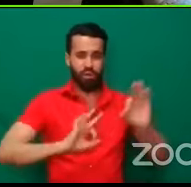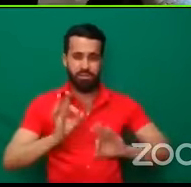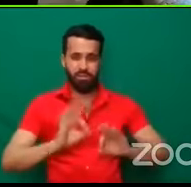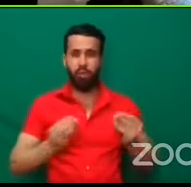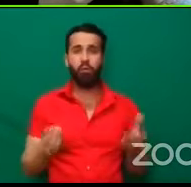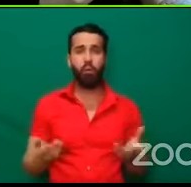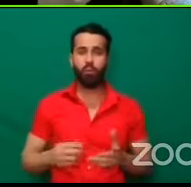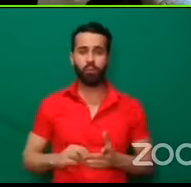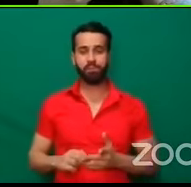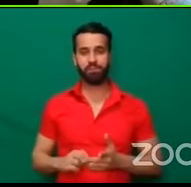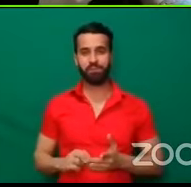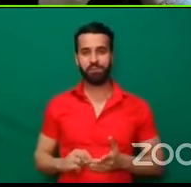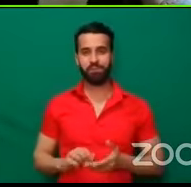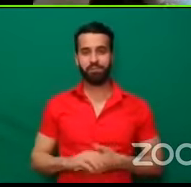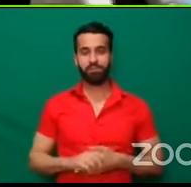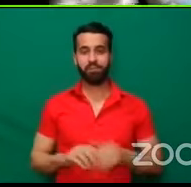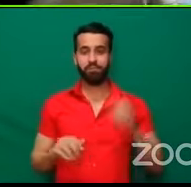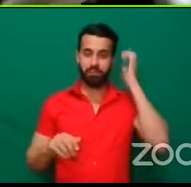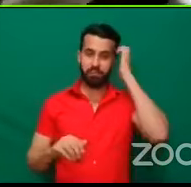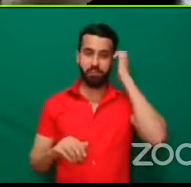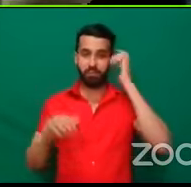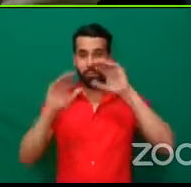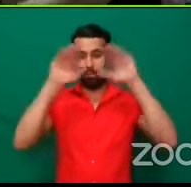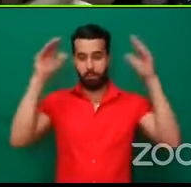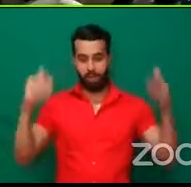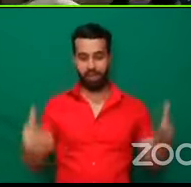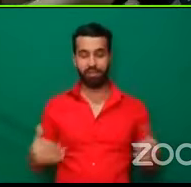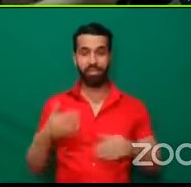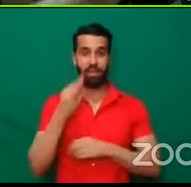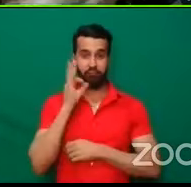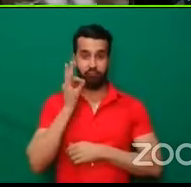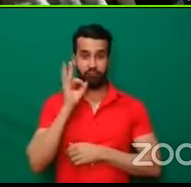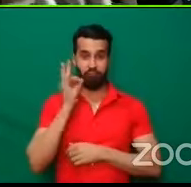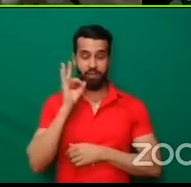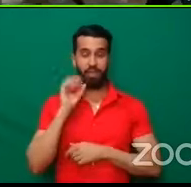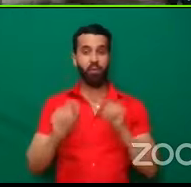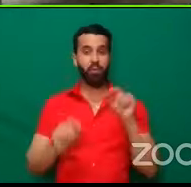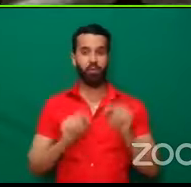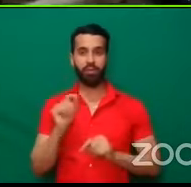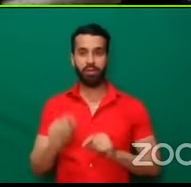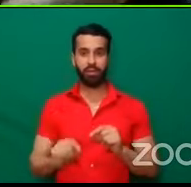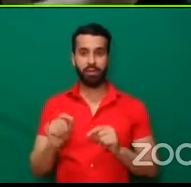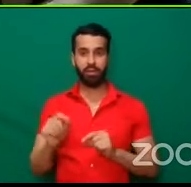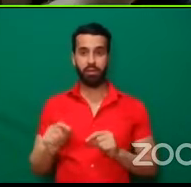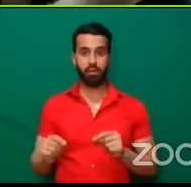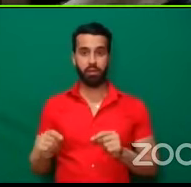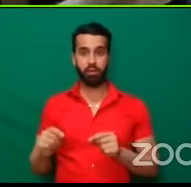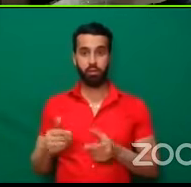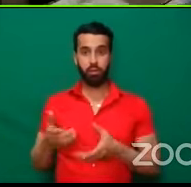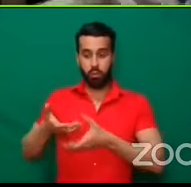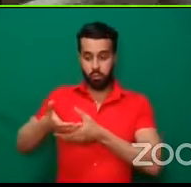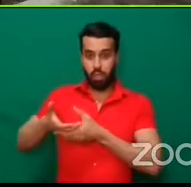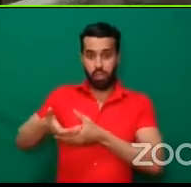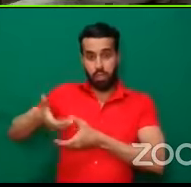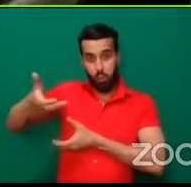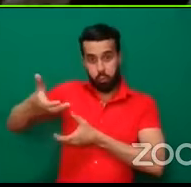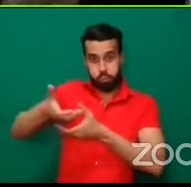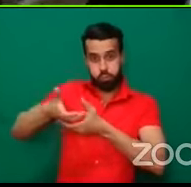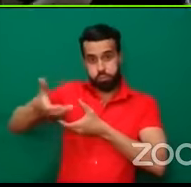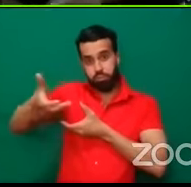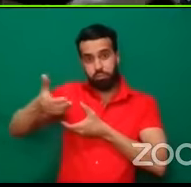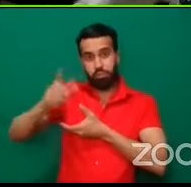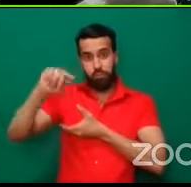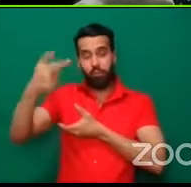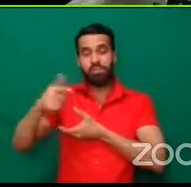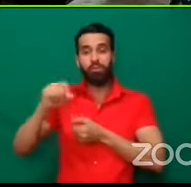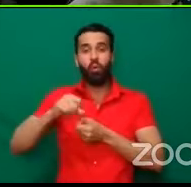Cara, no Máquina de Café. Ah, sim, eu instalei um canhão. Eu gosto de fazer muito efeito prático, né? E depois dar